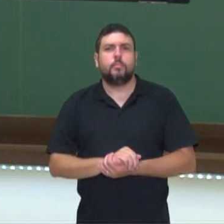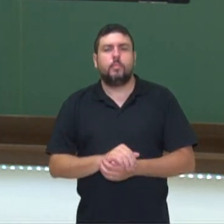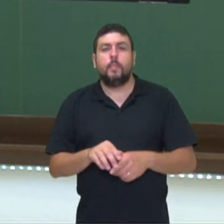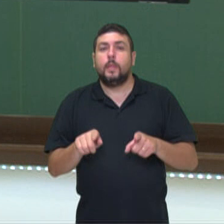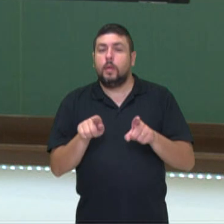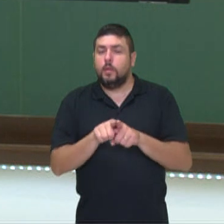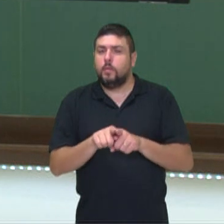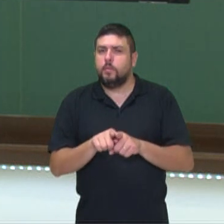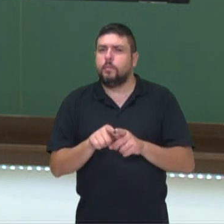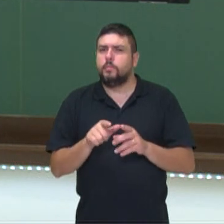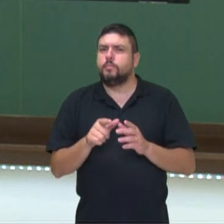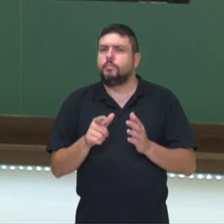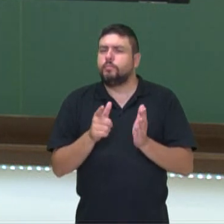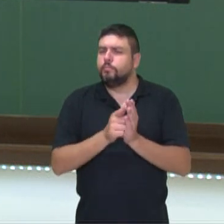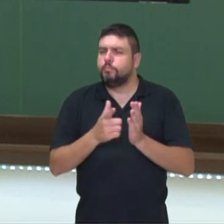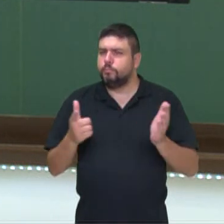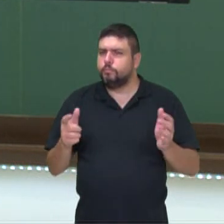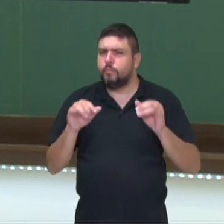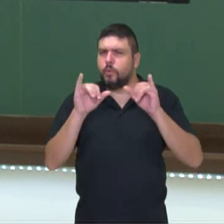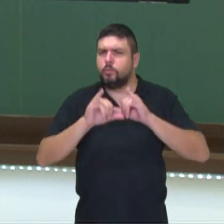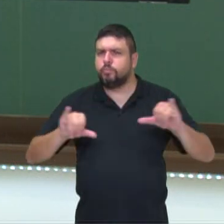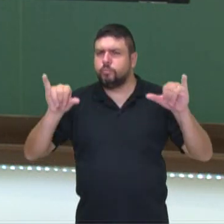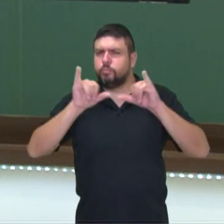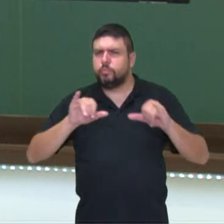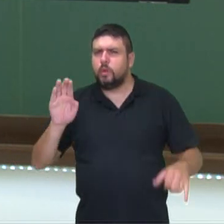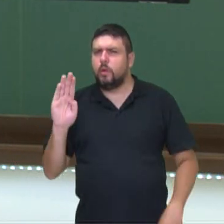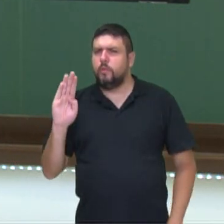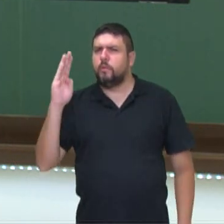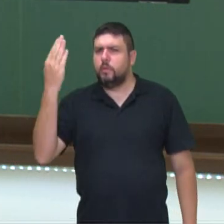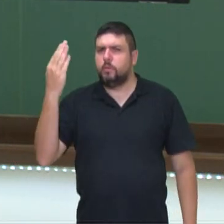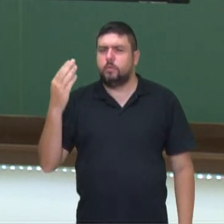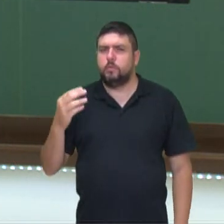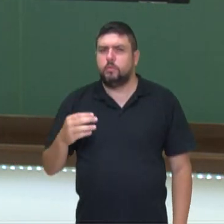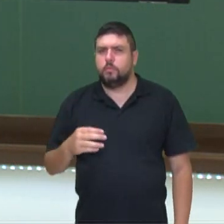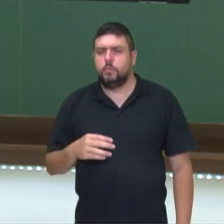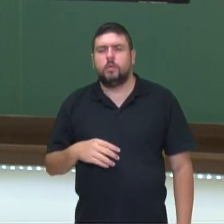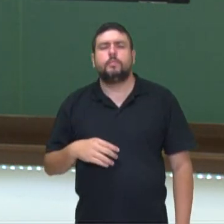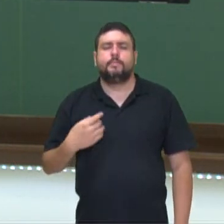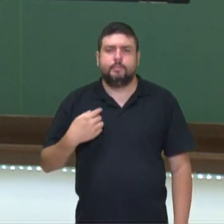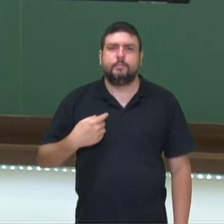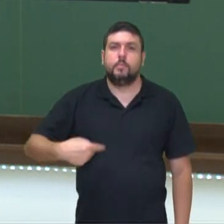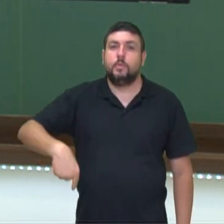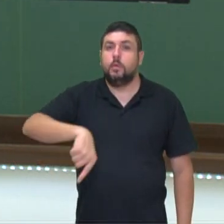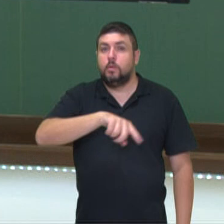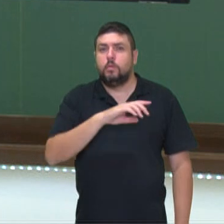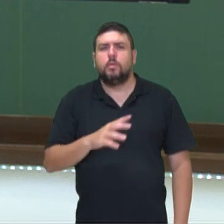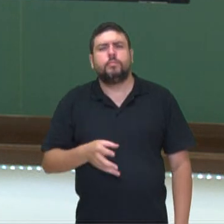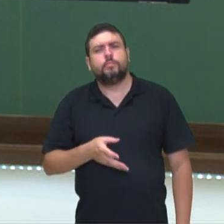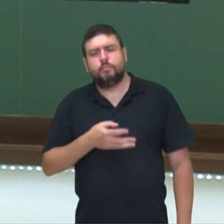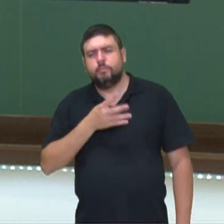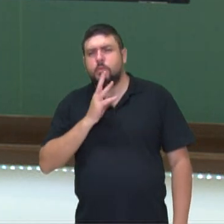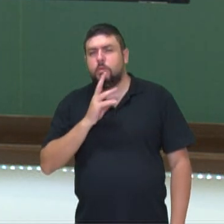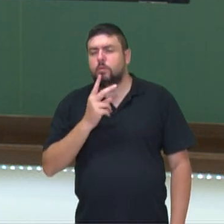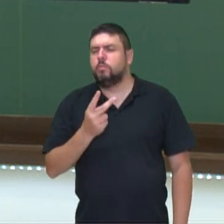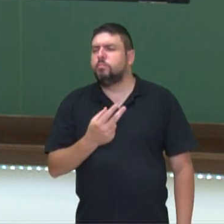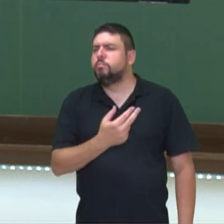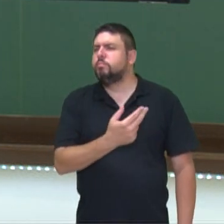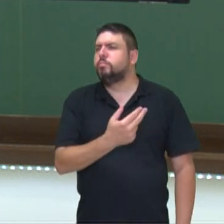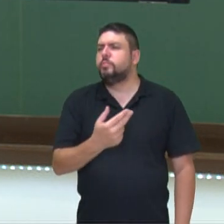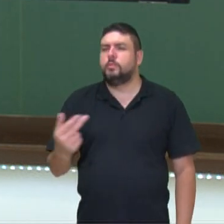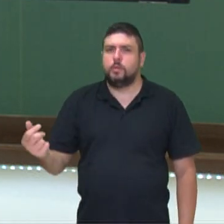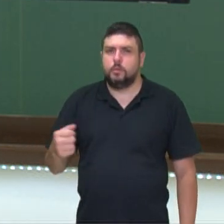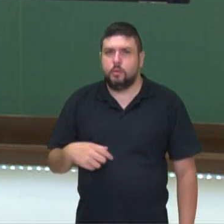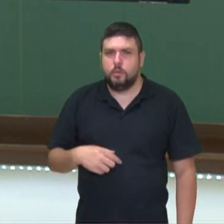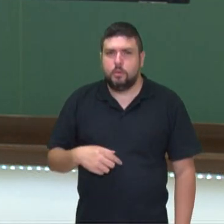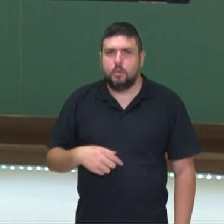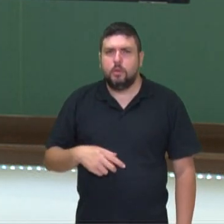notícias falsas, você já encontrou alguma? Nós temos encontrado várias no dia a dia, né?